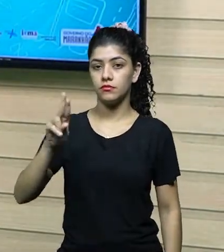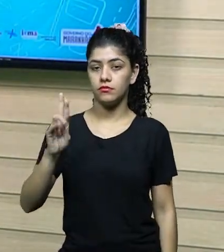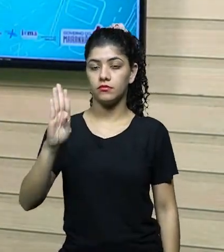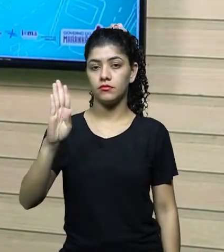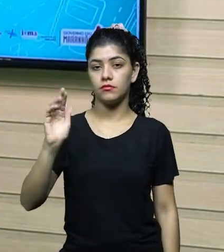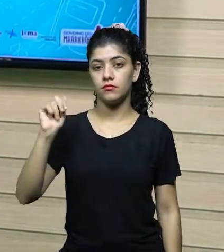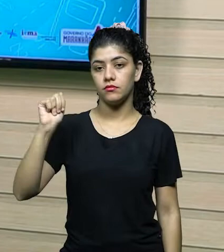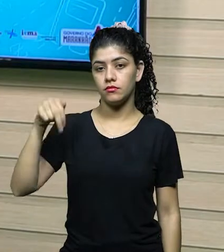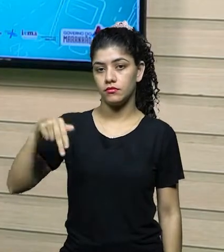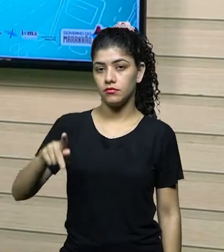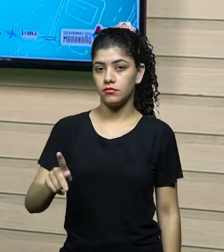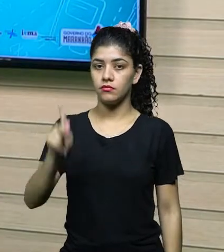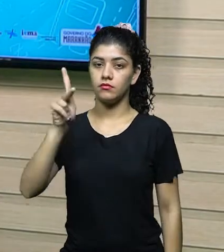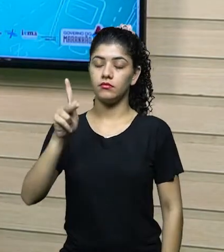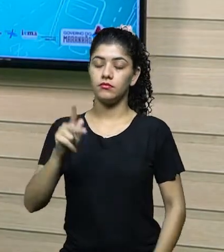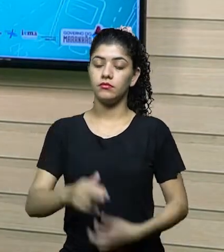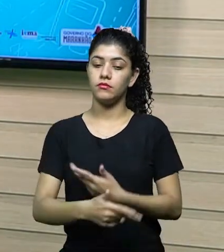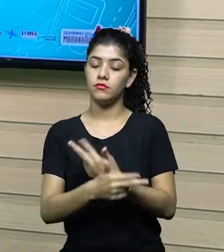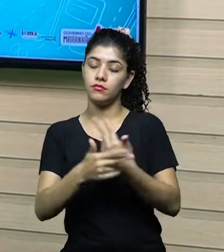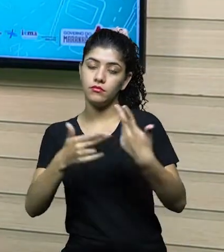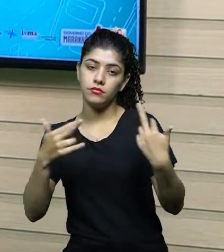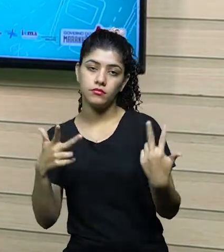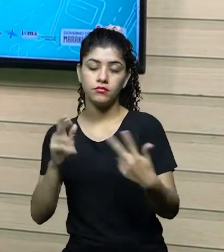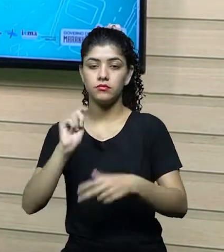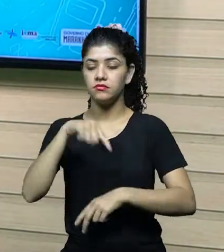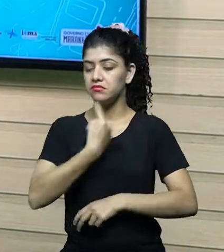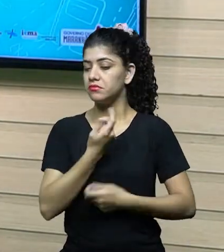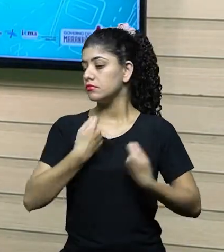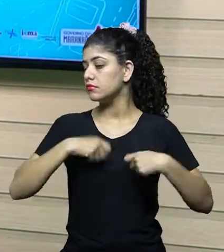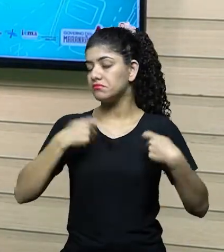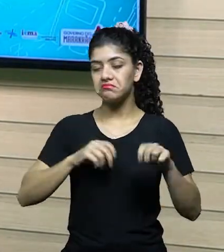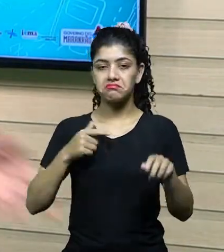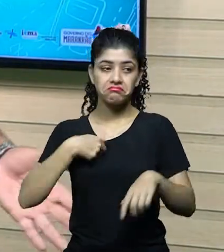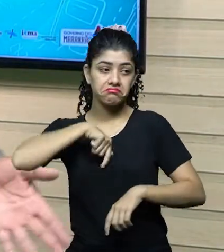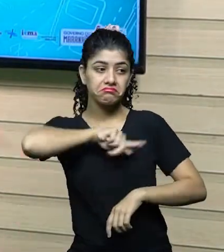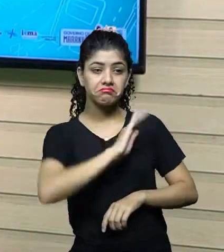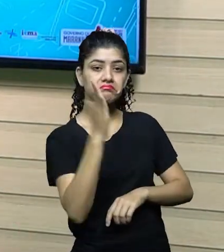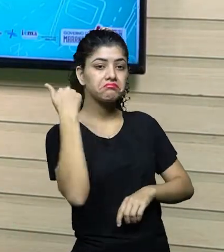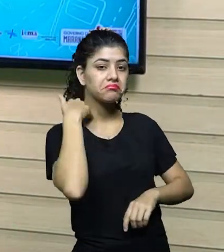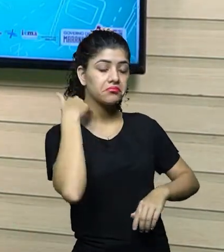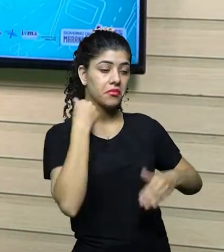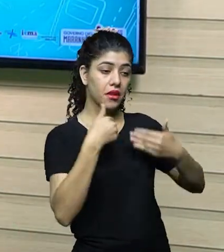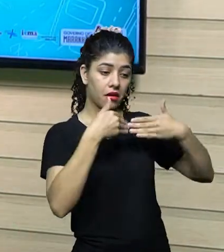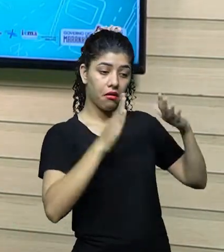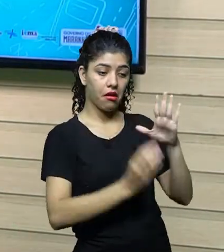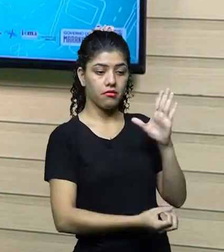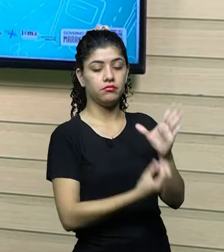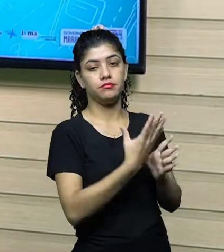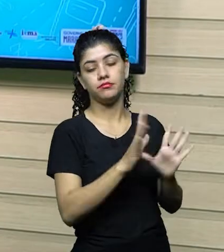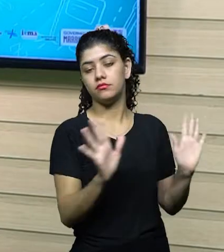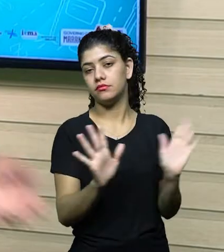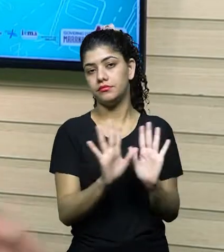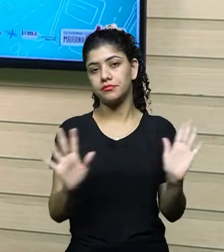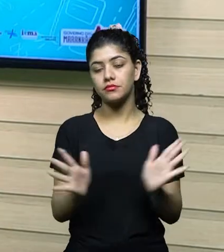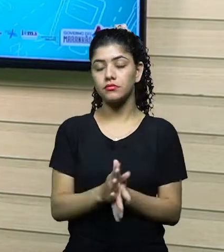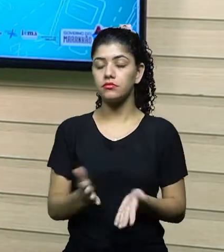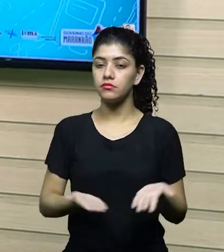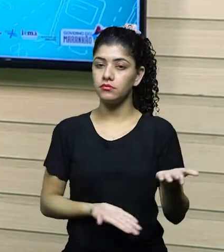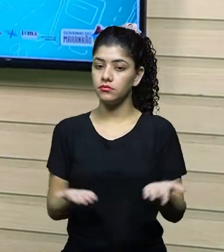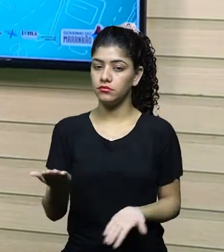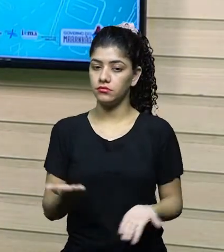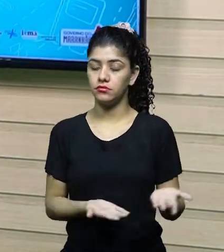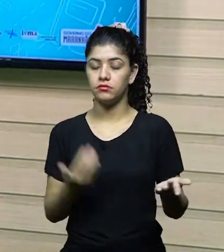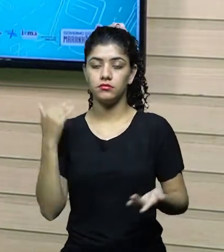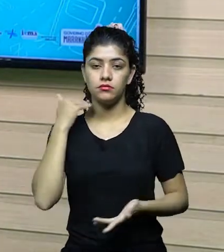Nubank, Então, assim, a gente não precisa mais ir no banco para poder ter produtos ou serviços